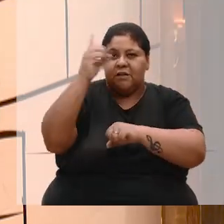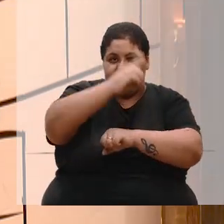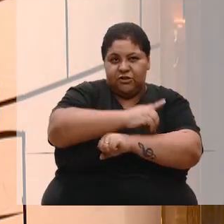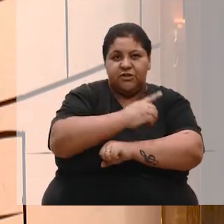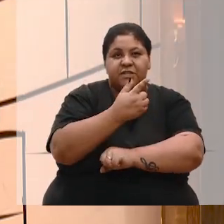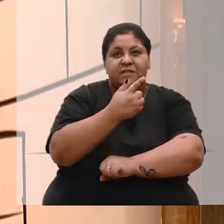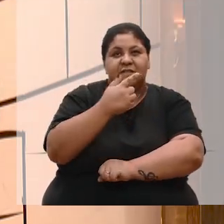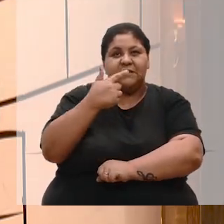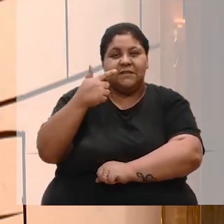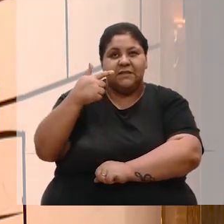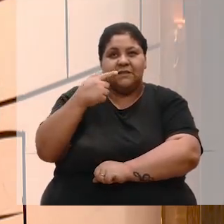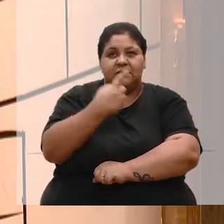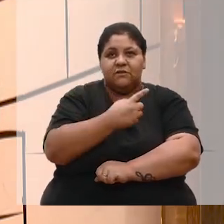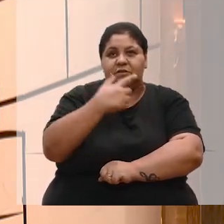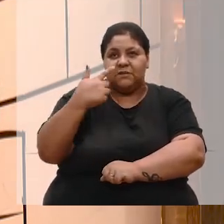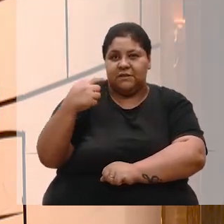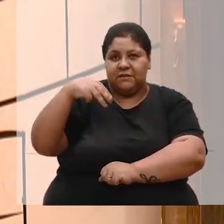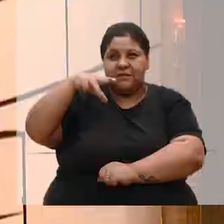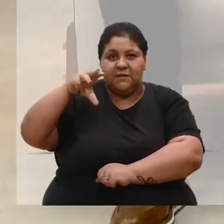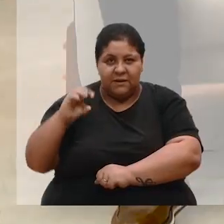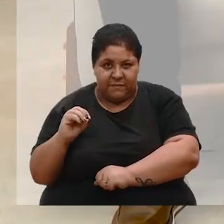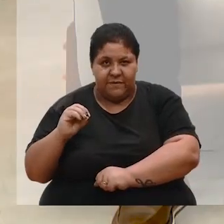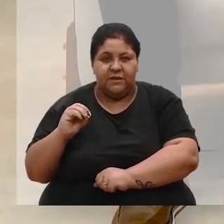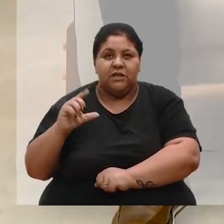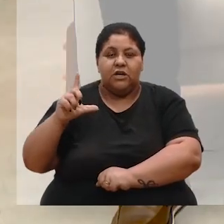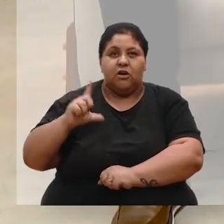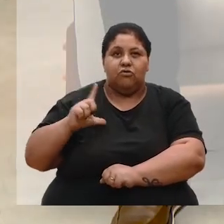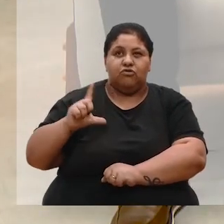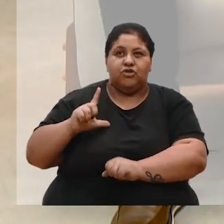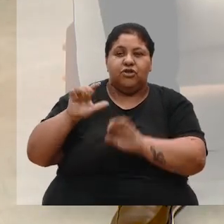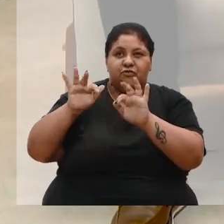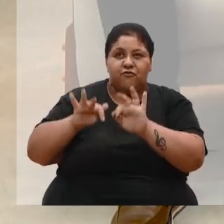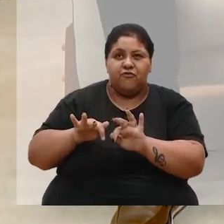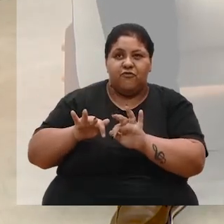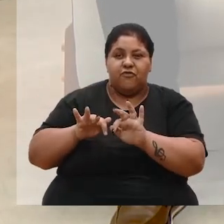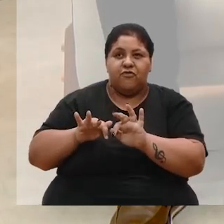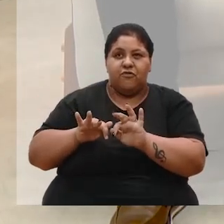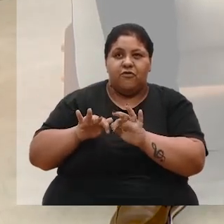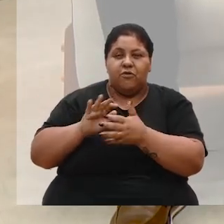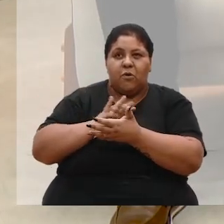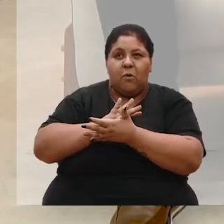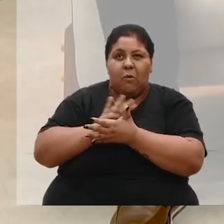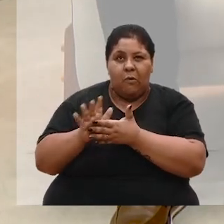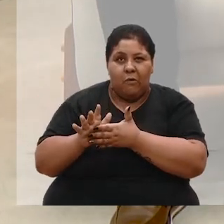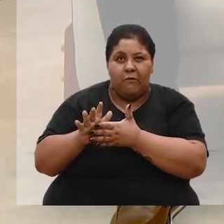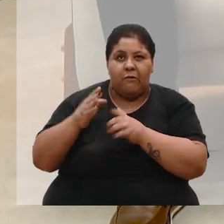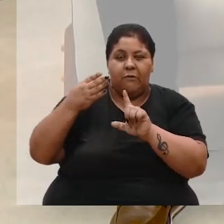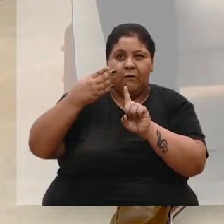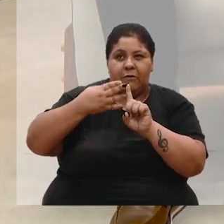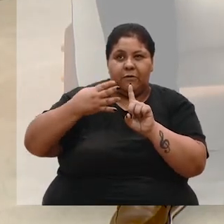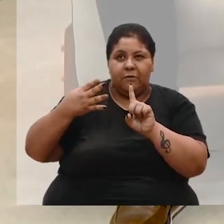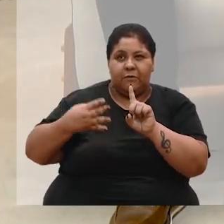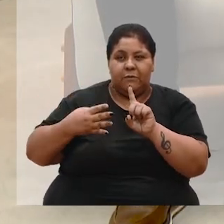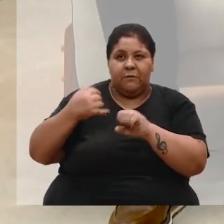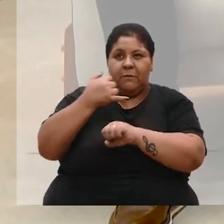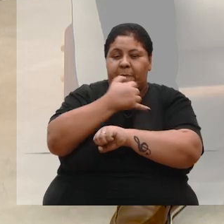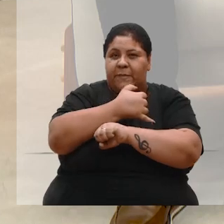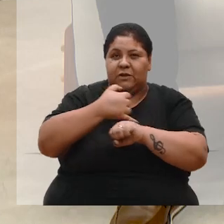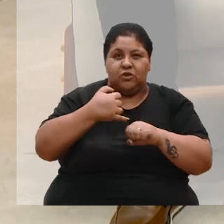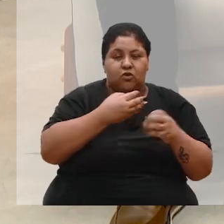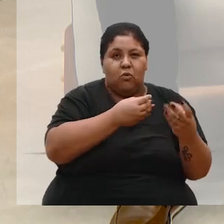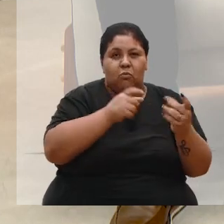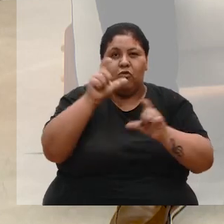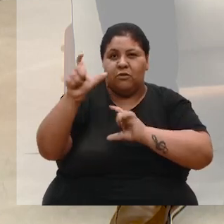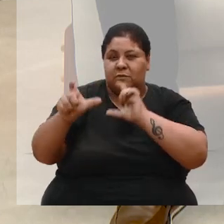de maio, que é o Dia Internacional de Combate à Homofobia, nós passou 203 pessoas pela casa. É uma casa com